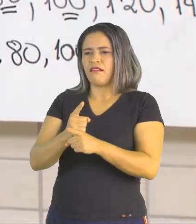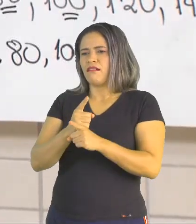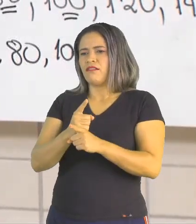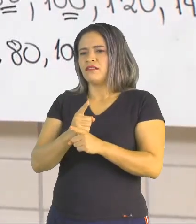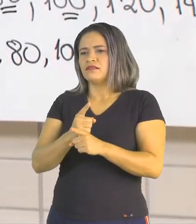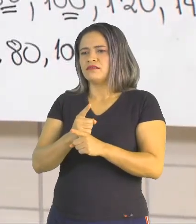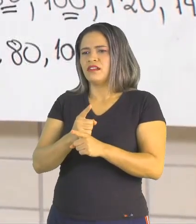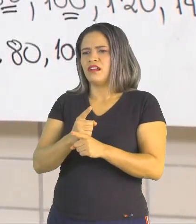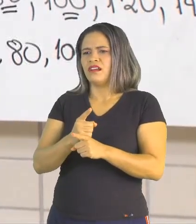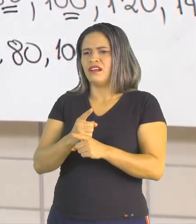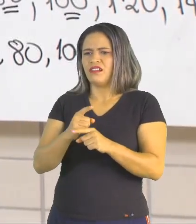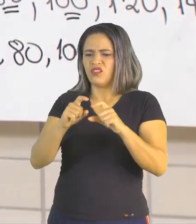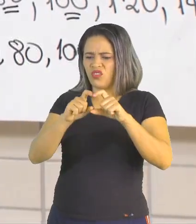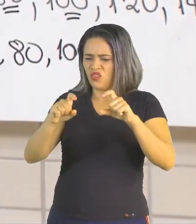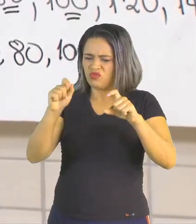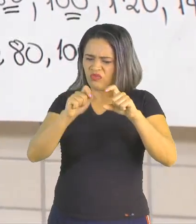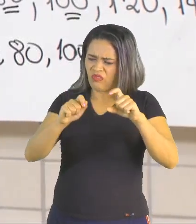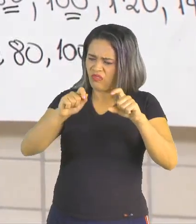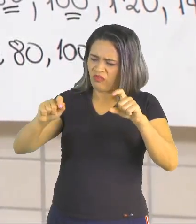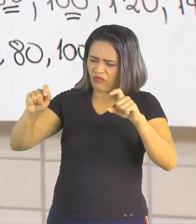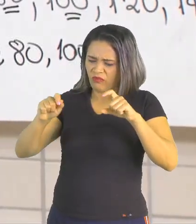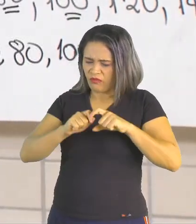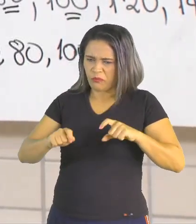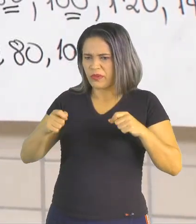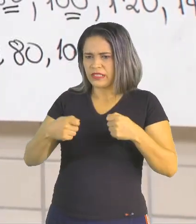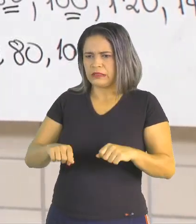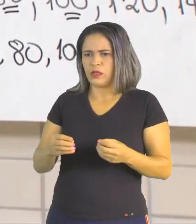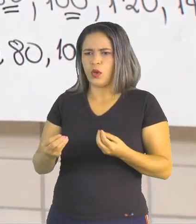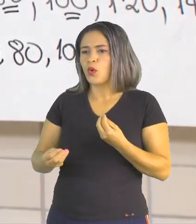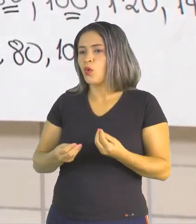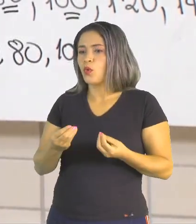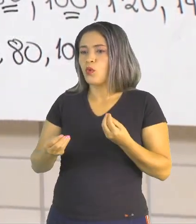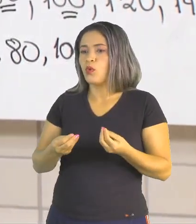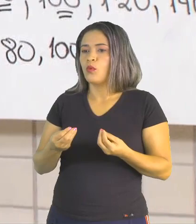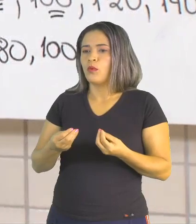todos esses múltiplos aqui. Mas para que eu faça